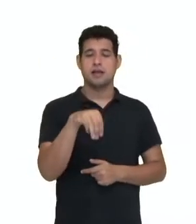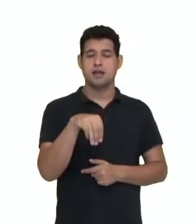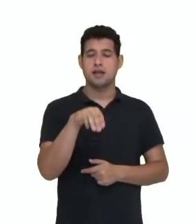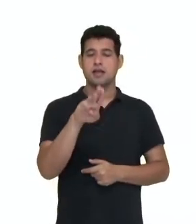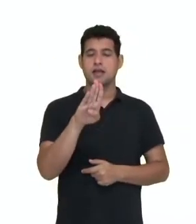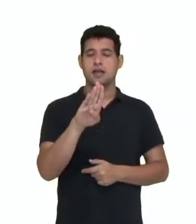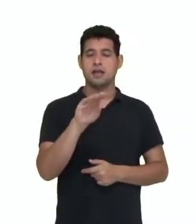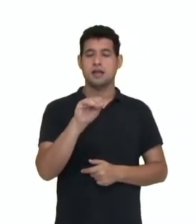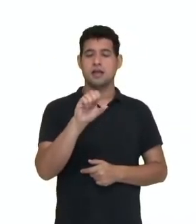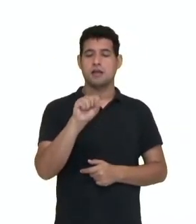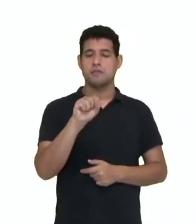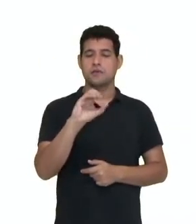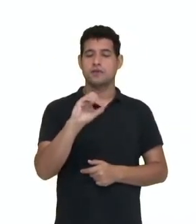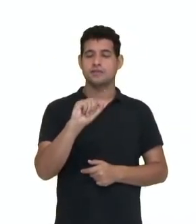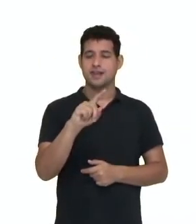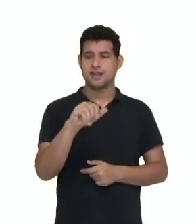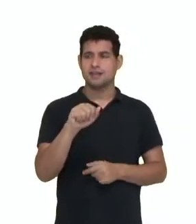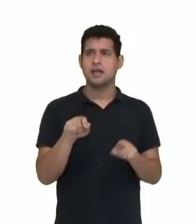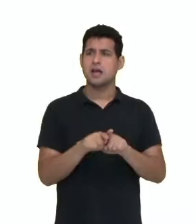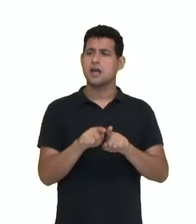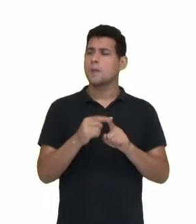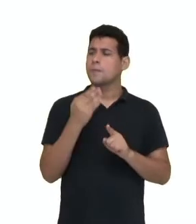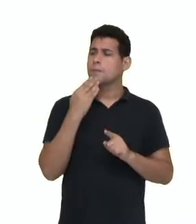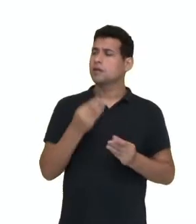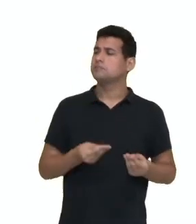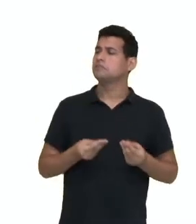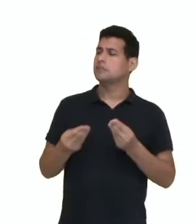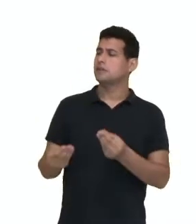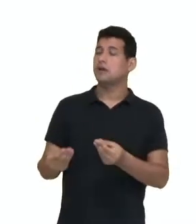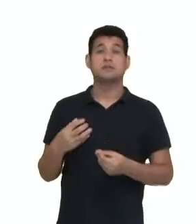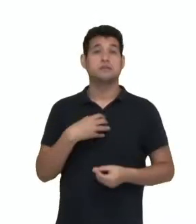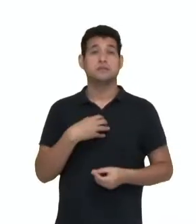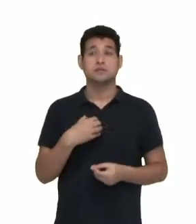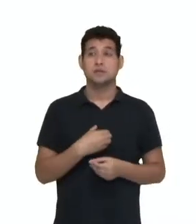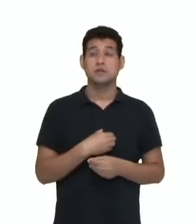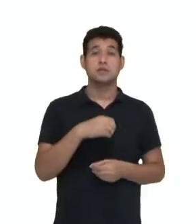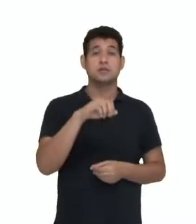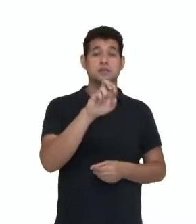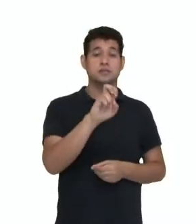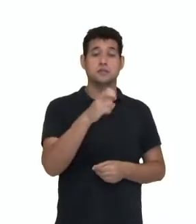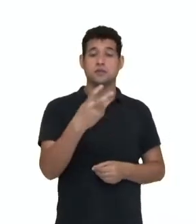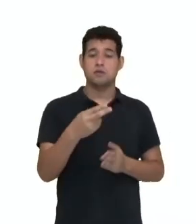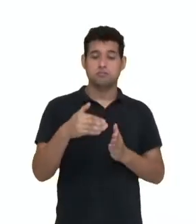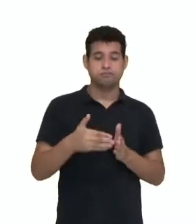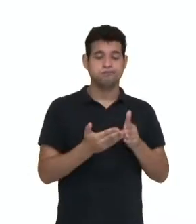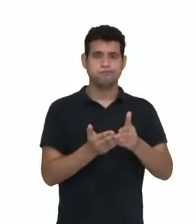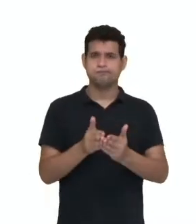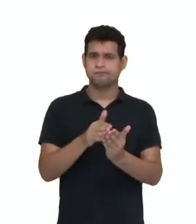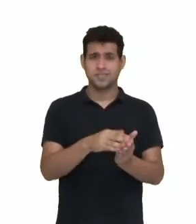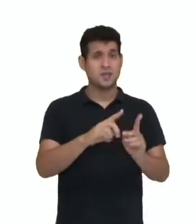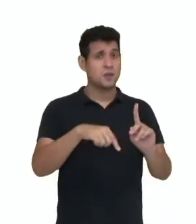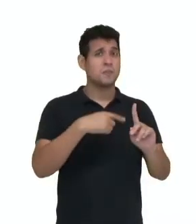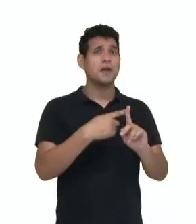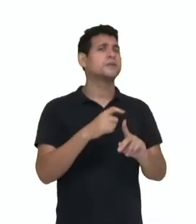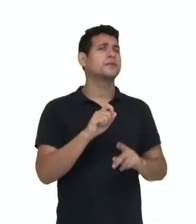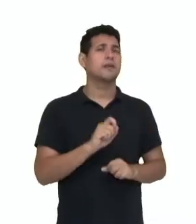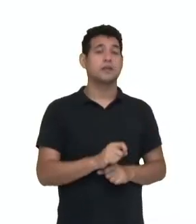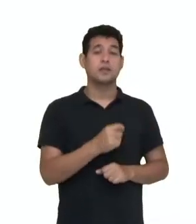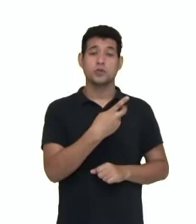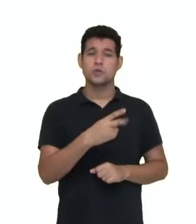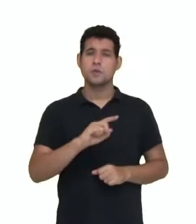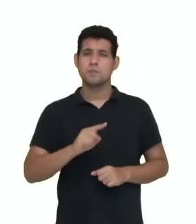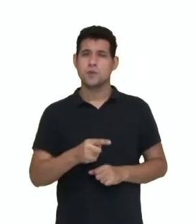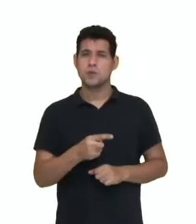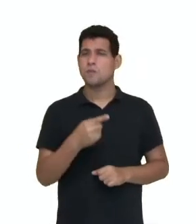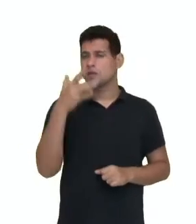sua vez, enviaram a Salvador uma esquadra com 52 navios e mais de 12 mil homens para combater os